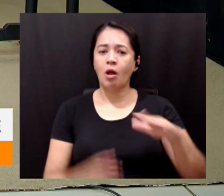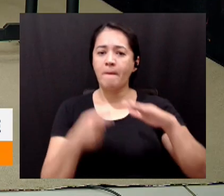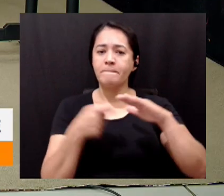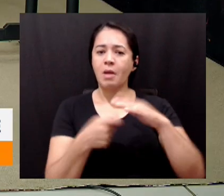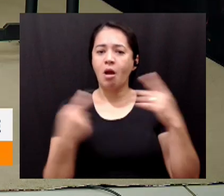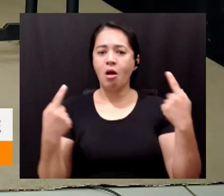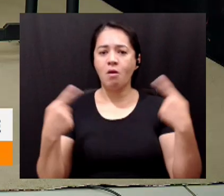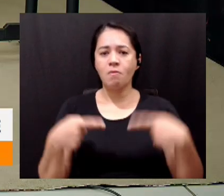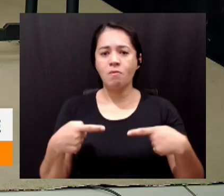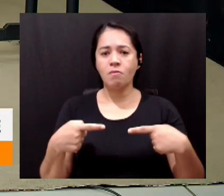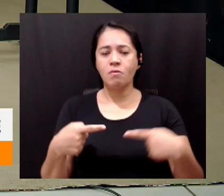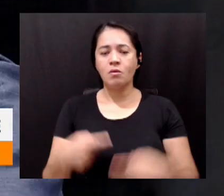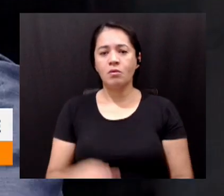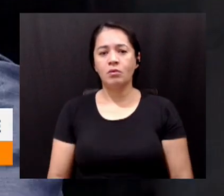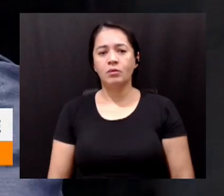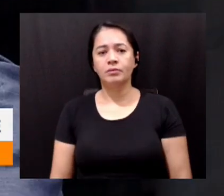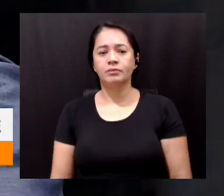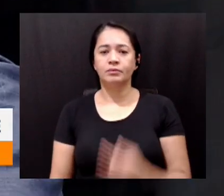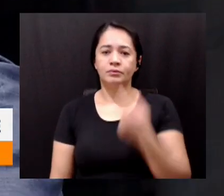jogo?